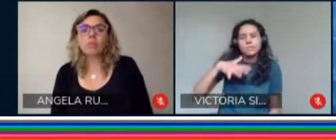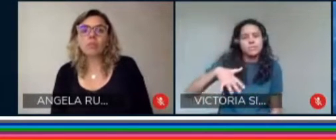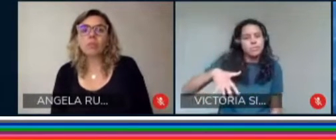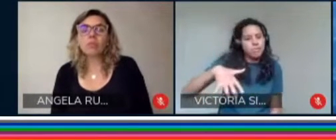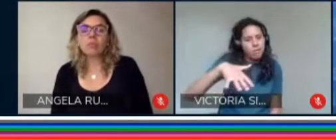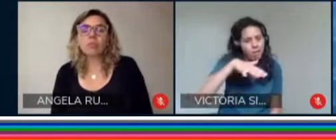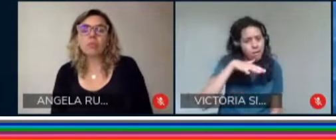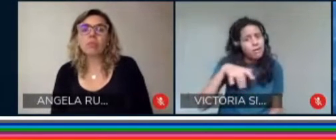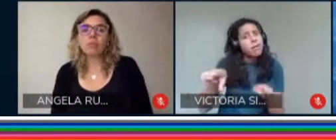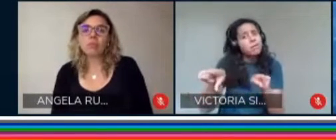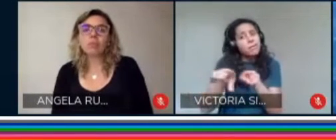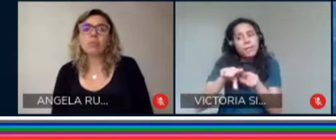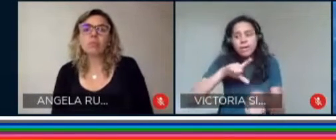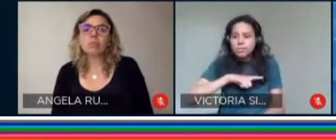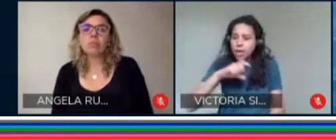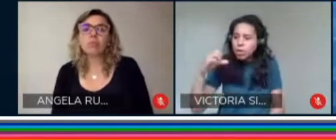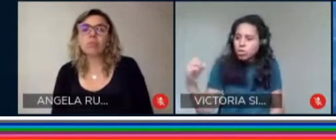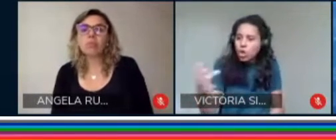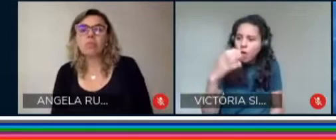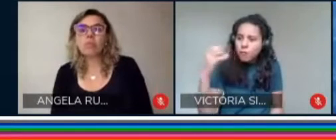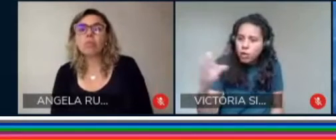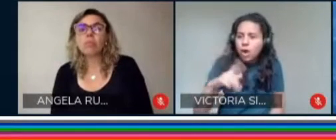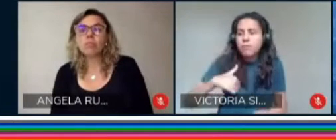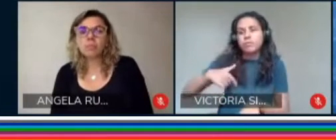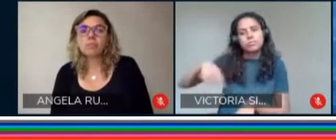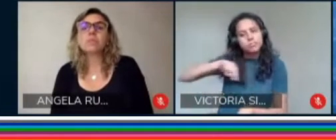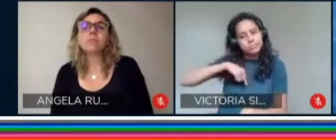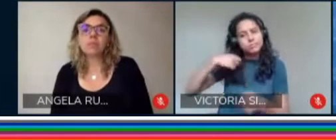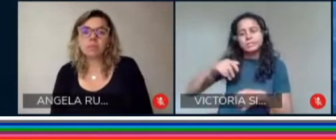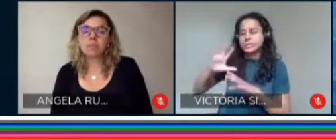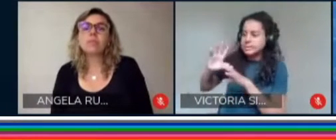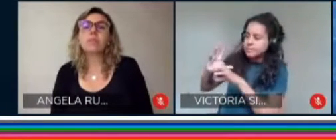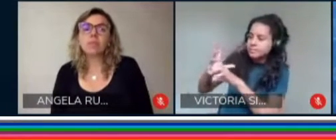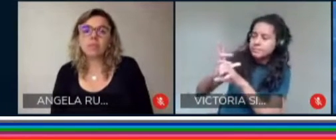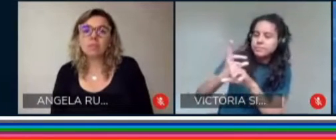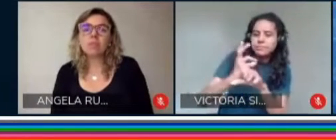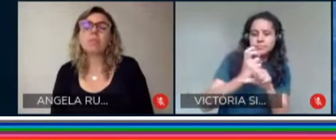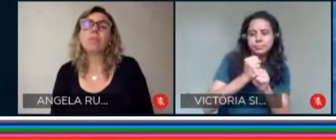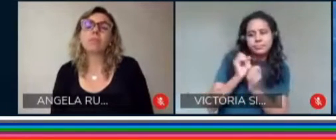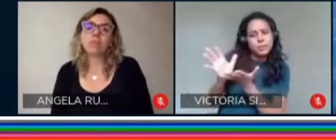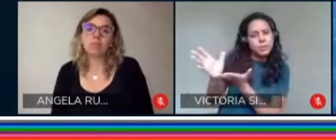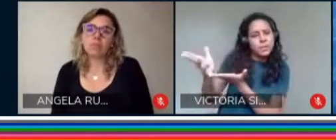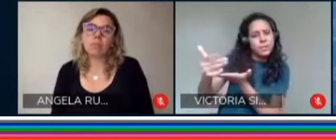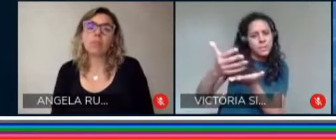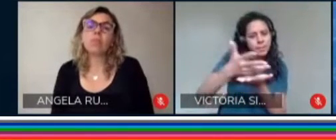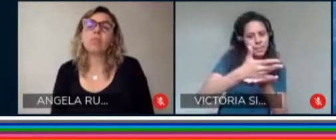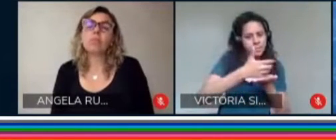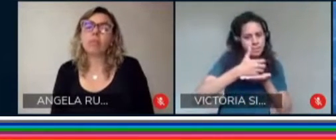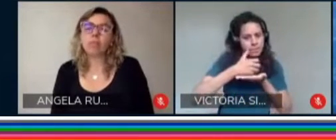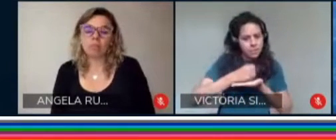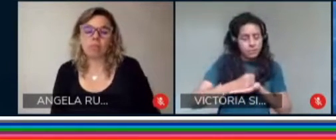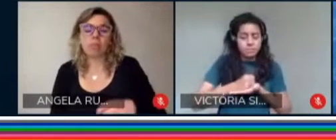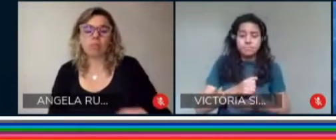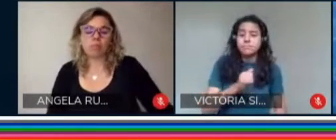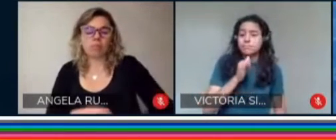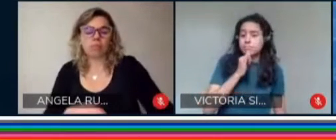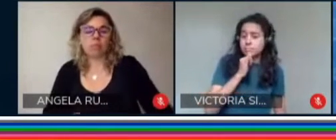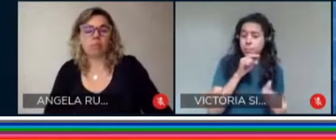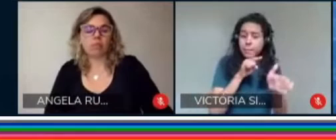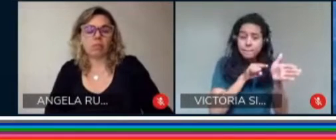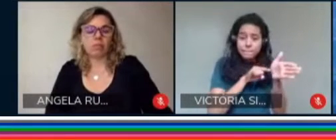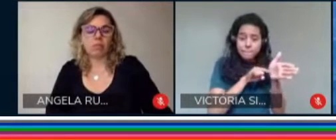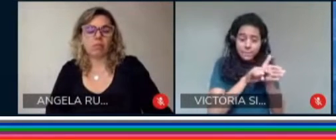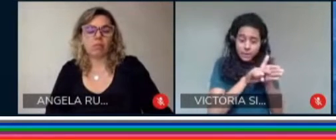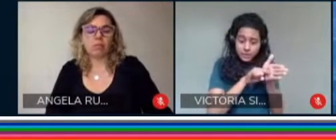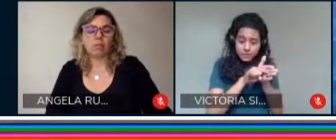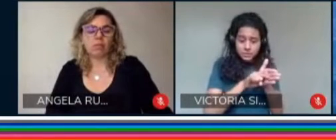pesquisa seja consistente, né? A pesquisa acadêmica e a científica, elas nunca podem ser isoladas, né? Você está